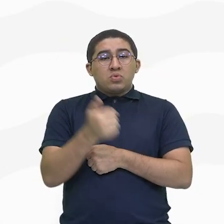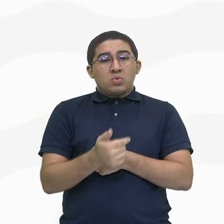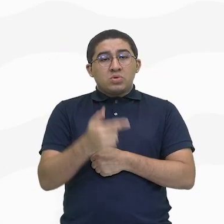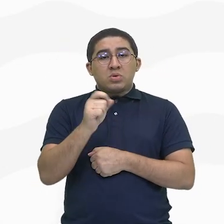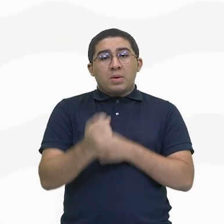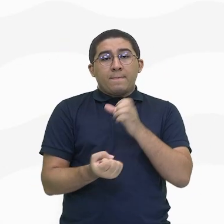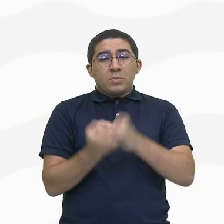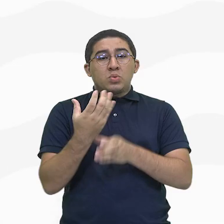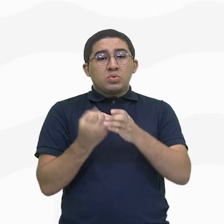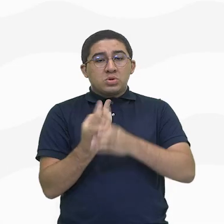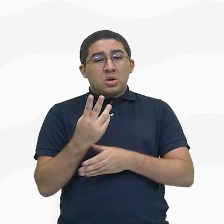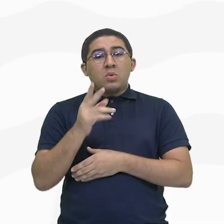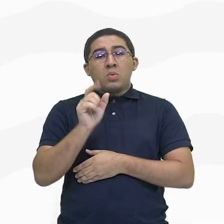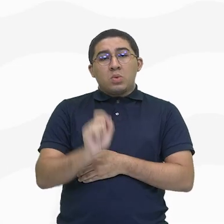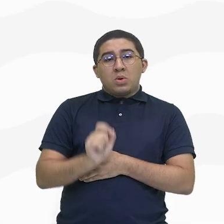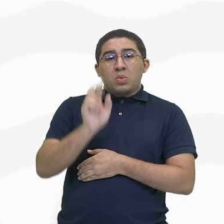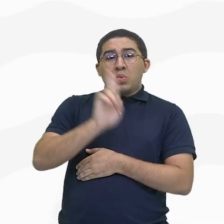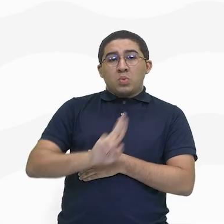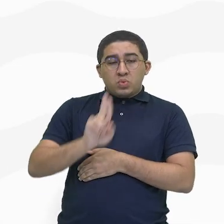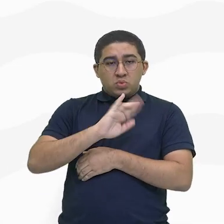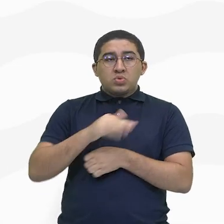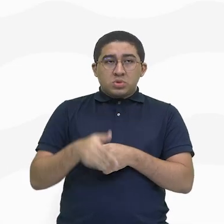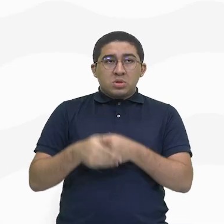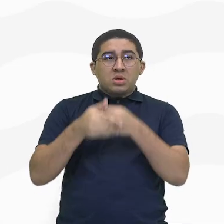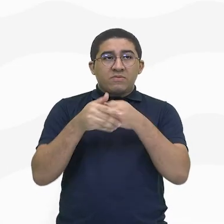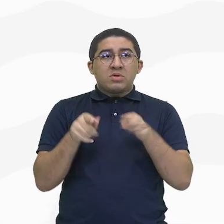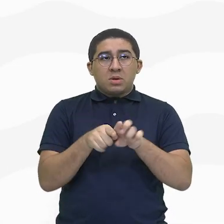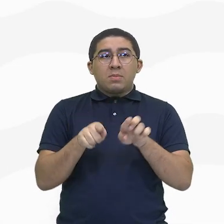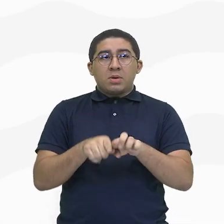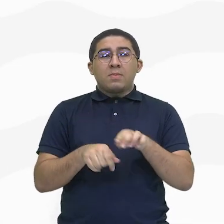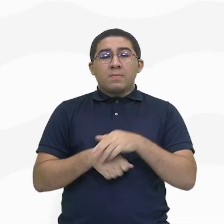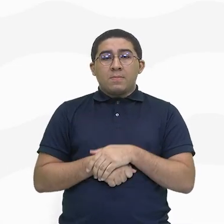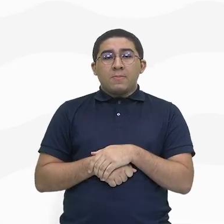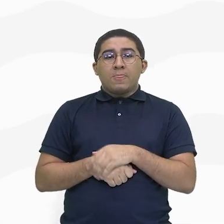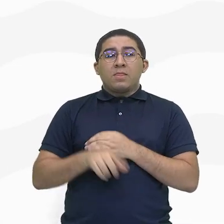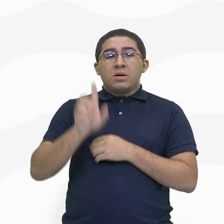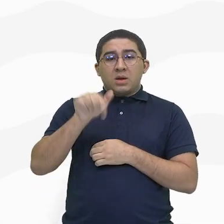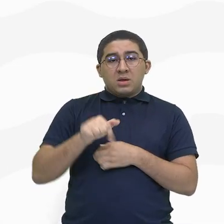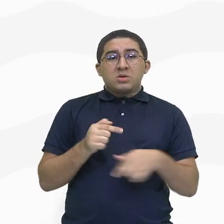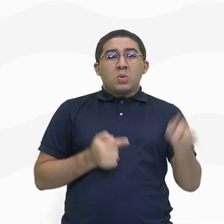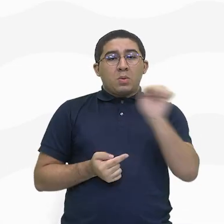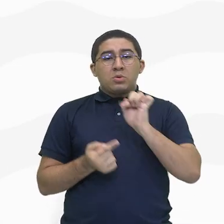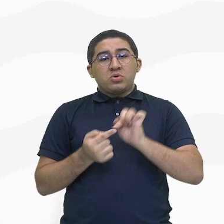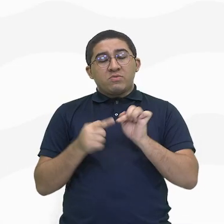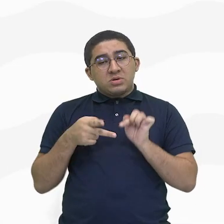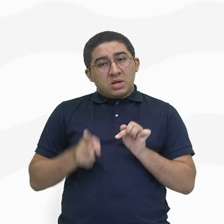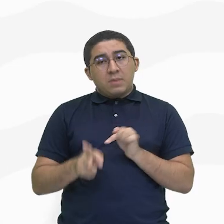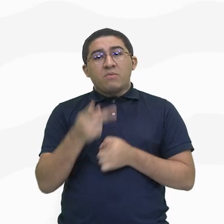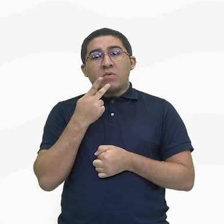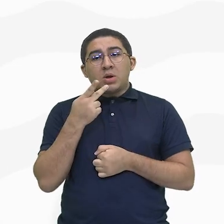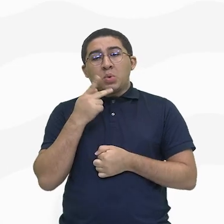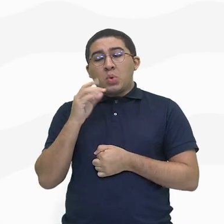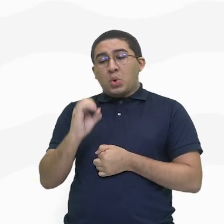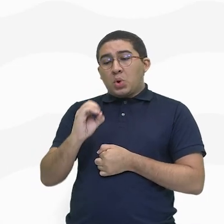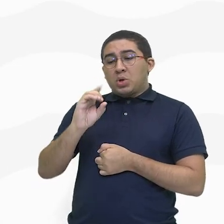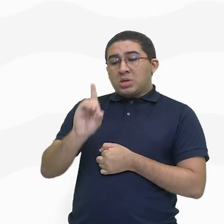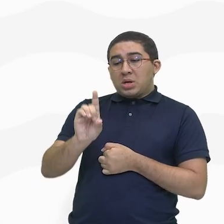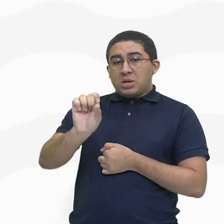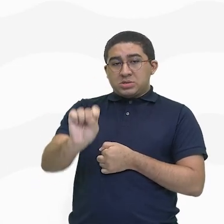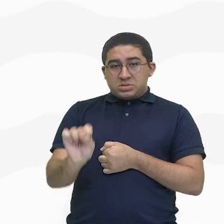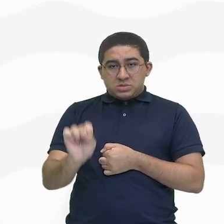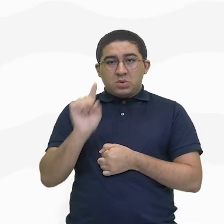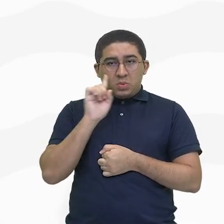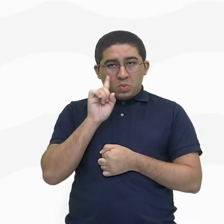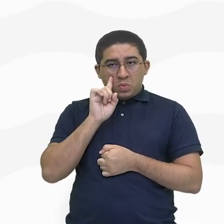e consumo sustentáveis. Esse objetivo, eu vou sempre falar ODS, tá? Esse